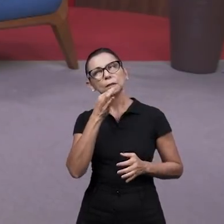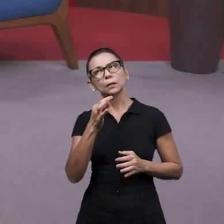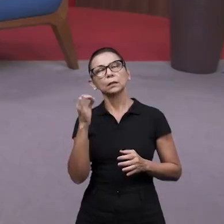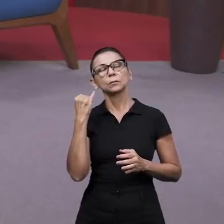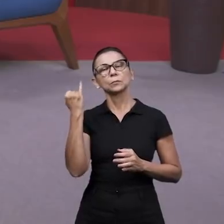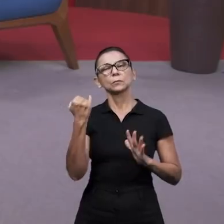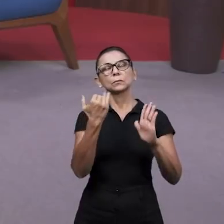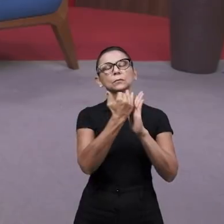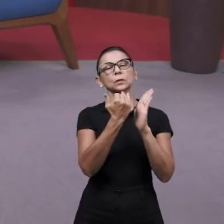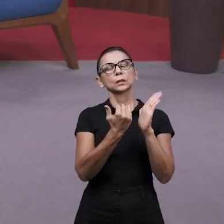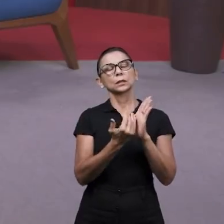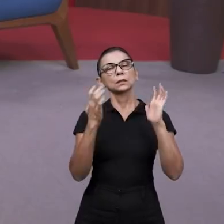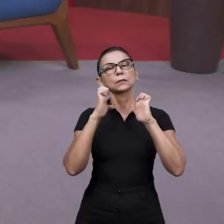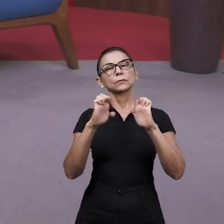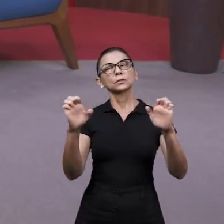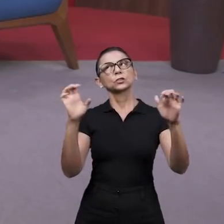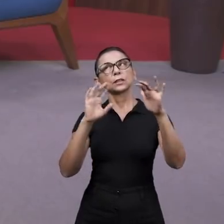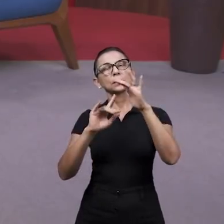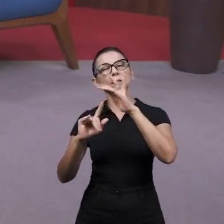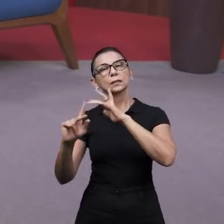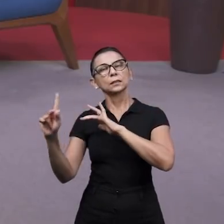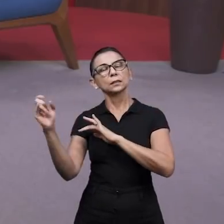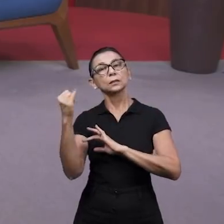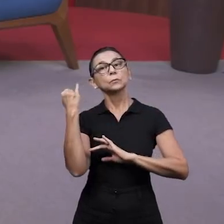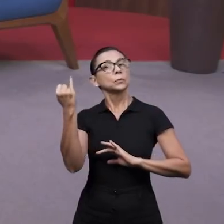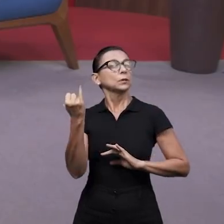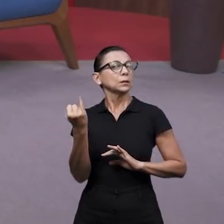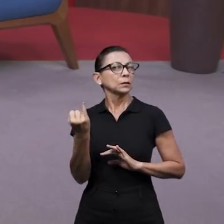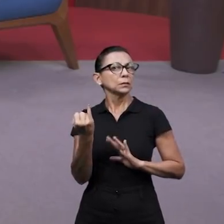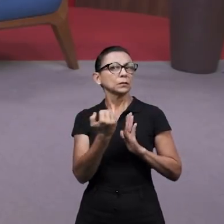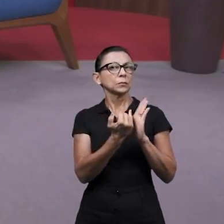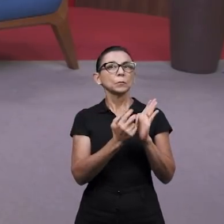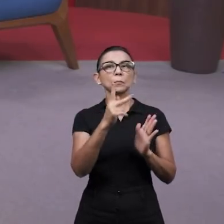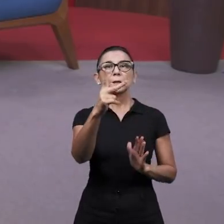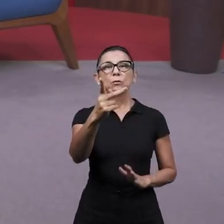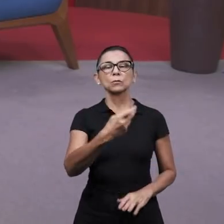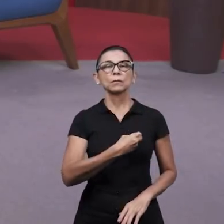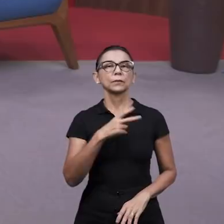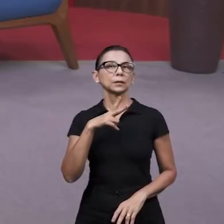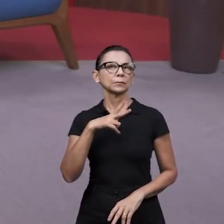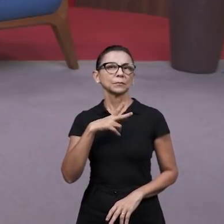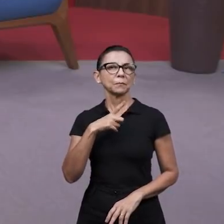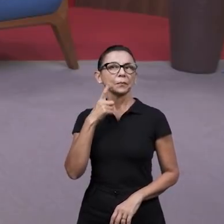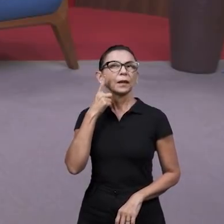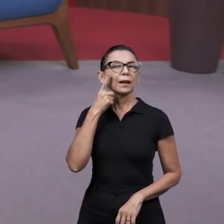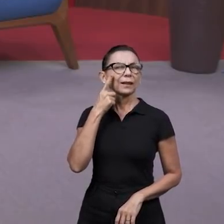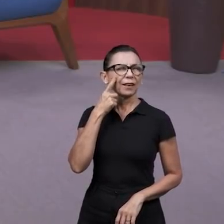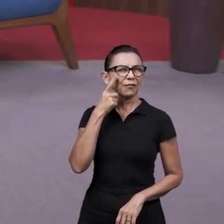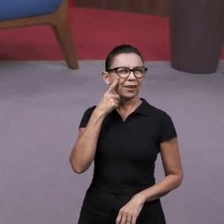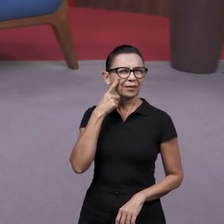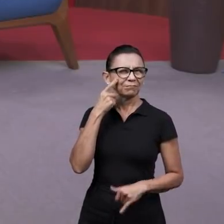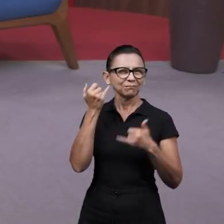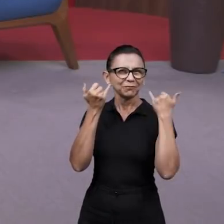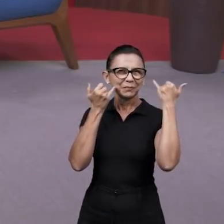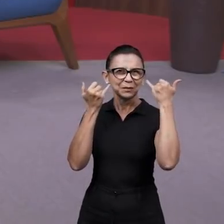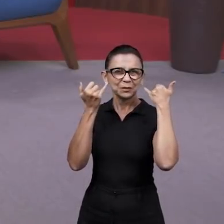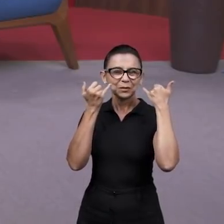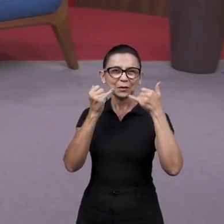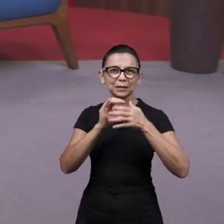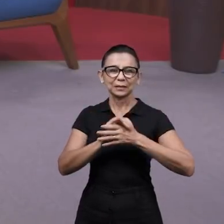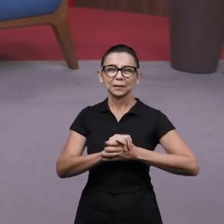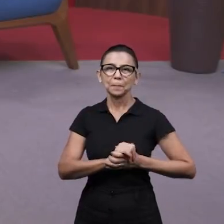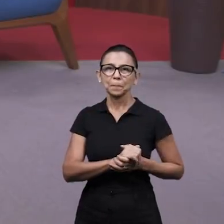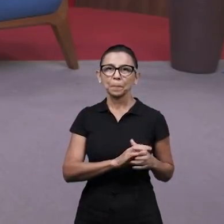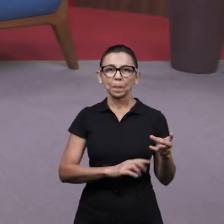Anunciando o Evangelho Eterno, a importância desse quadro para a sua vida. Quer ver as informações que nos foram enviadas? Eu vou aqui